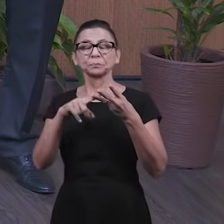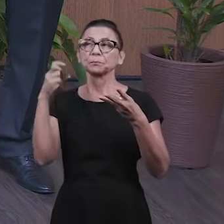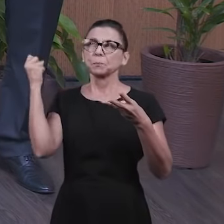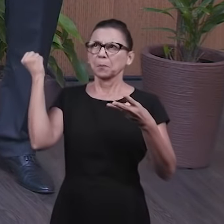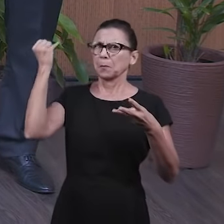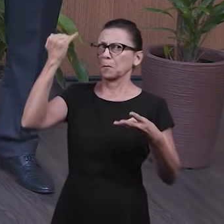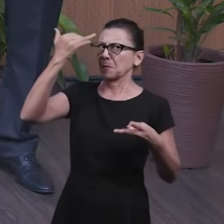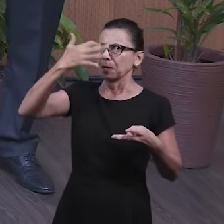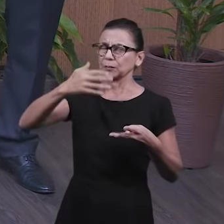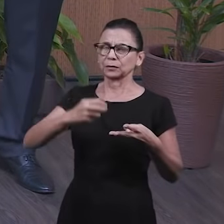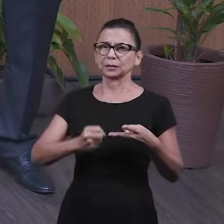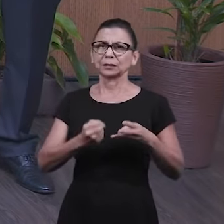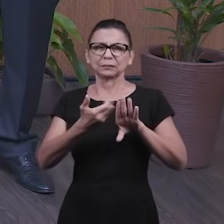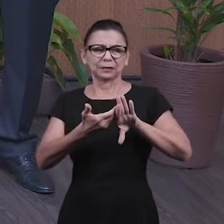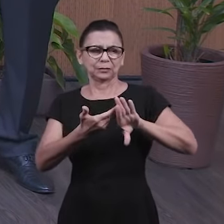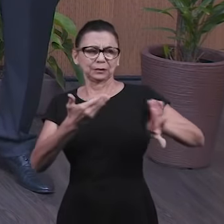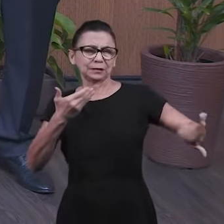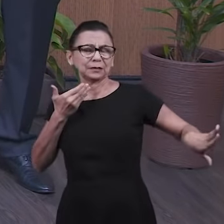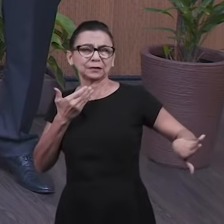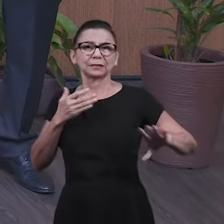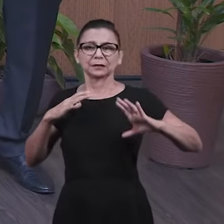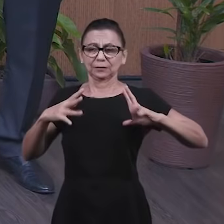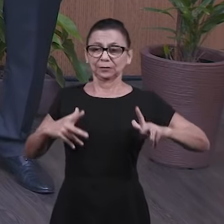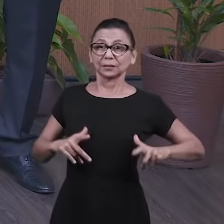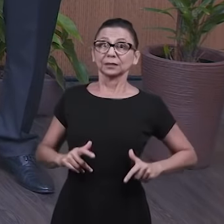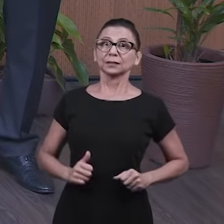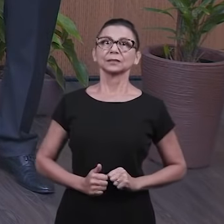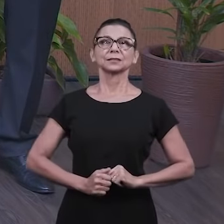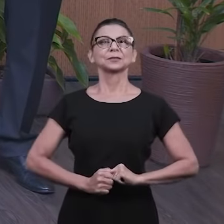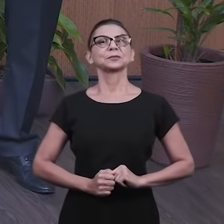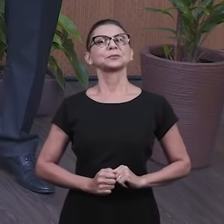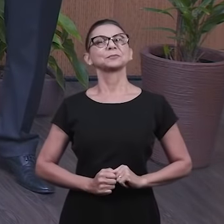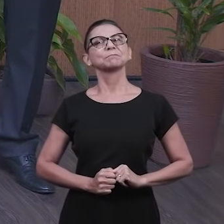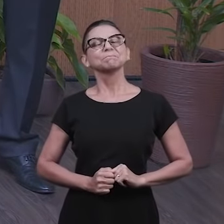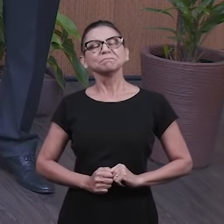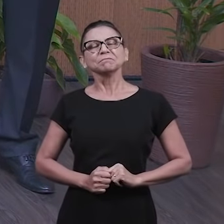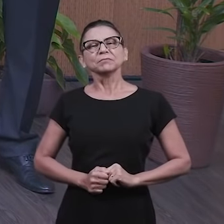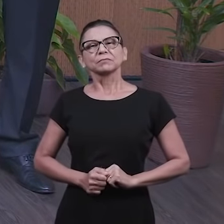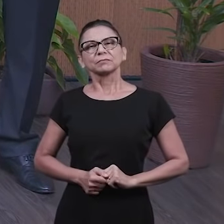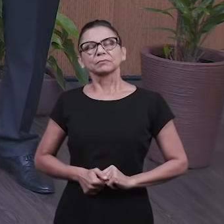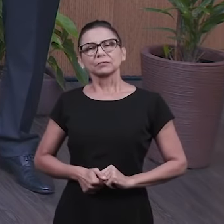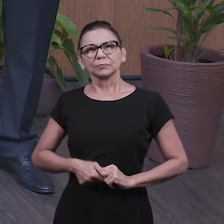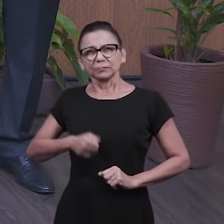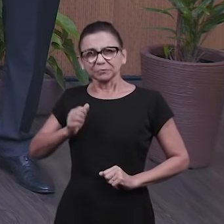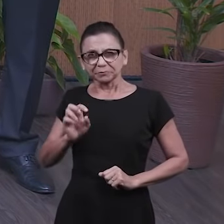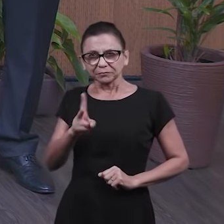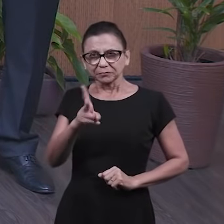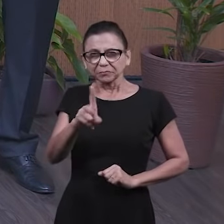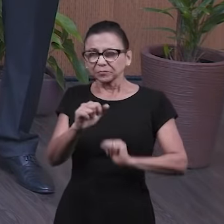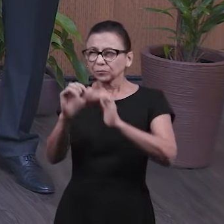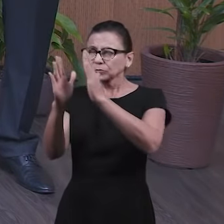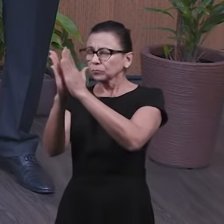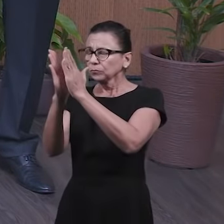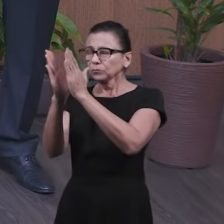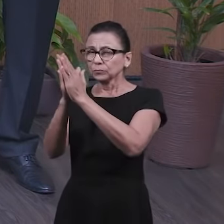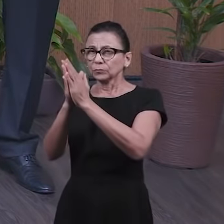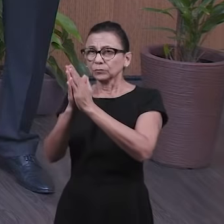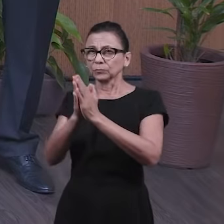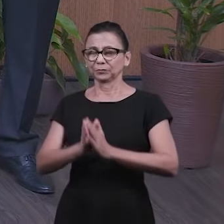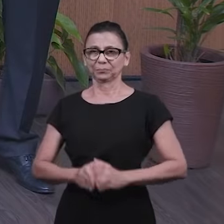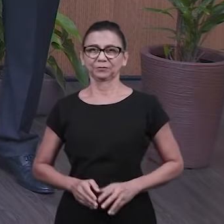Persevera até o fim na certeza, firmada em Jesus, de que